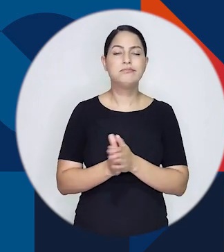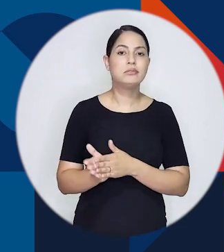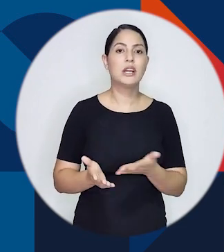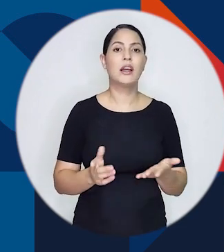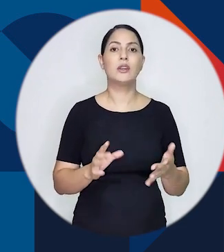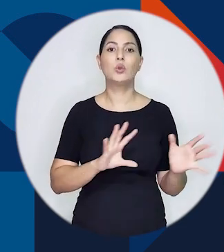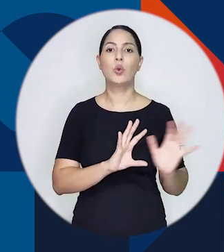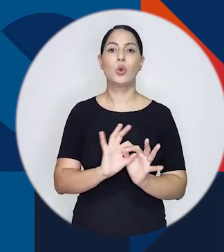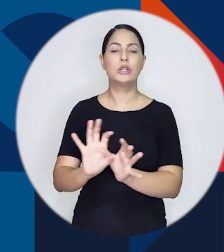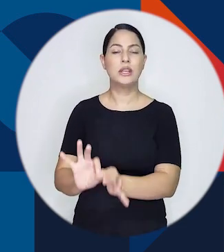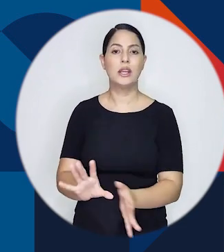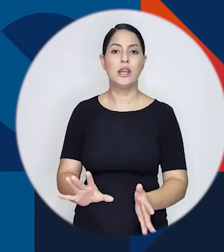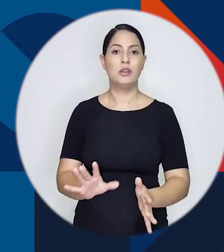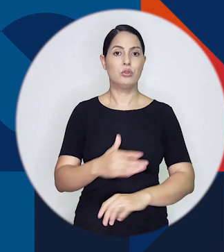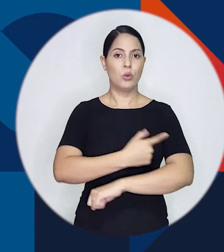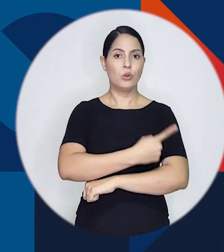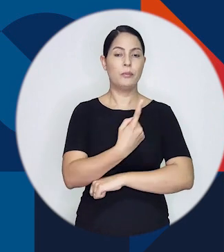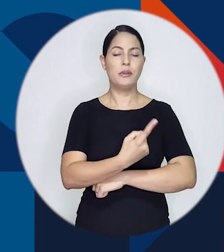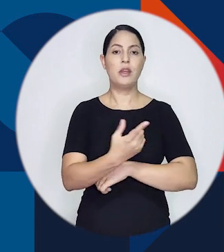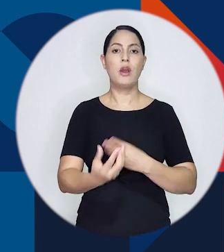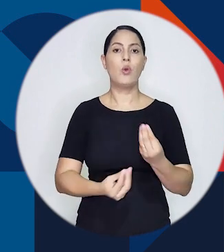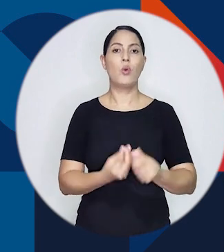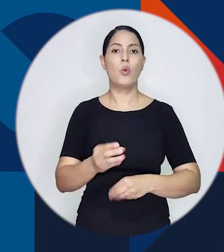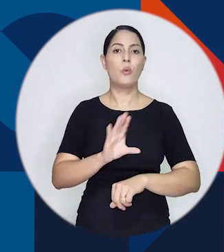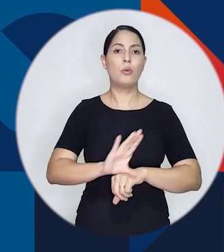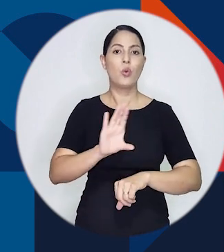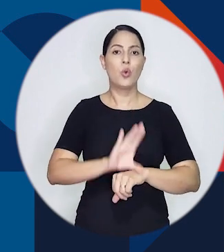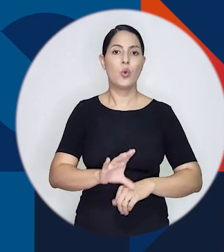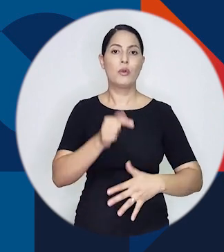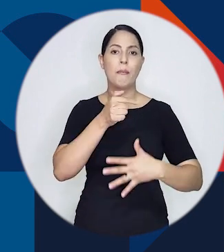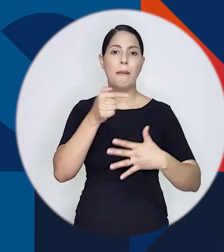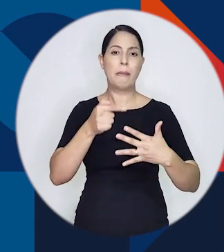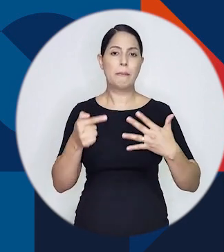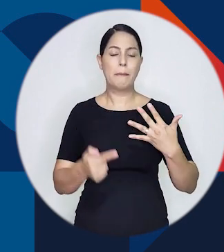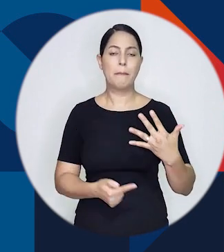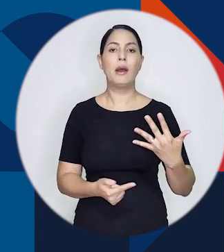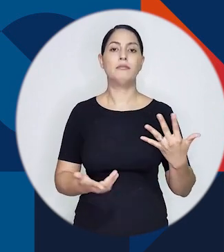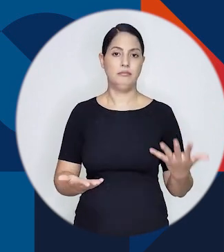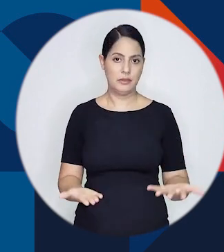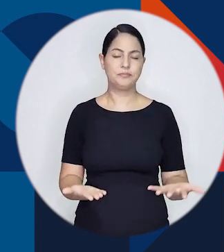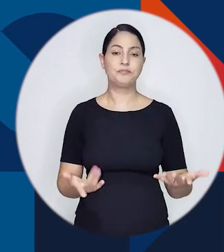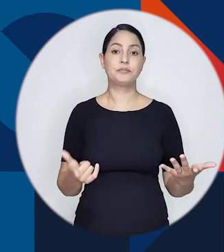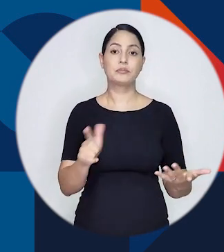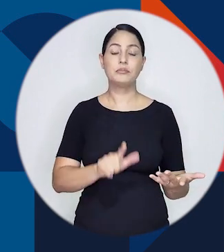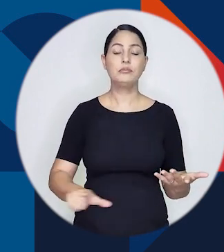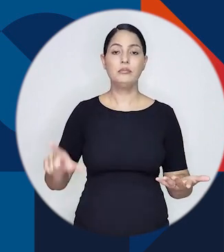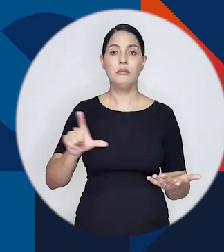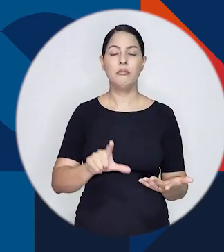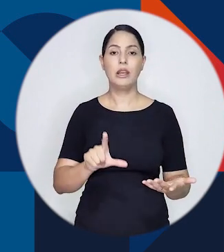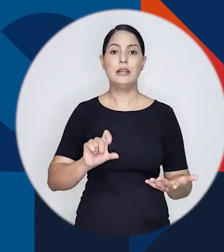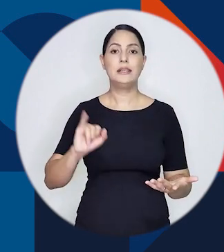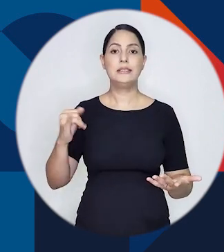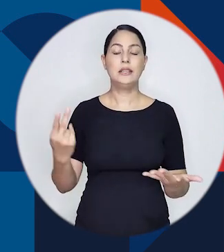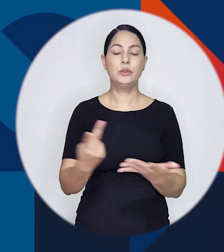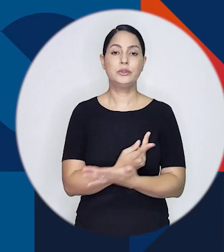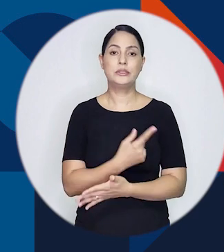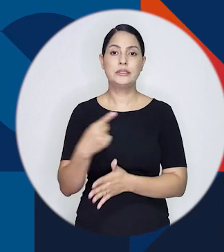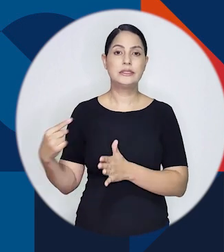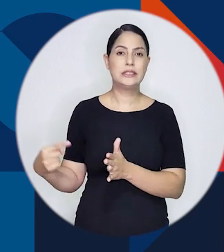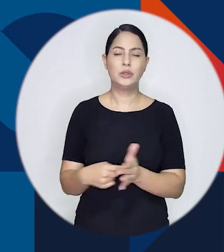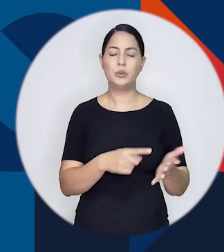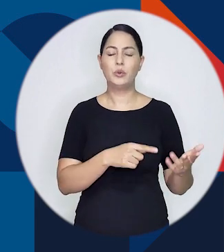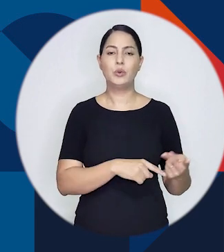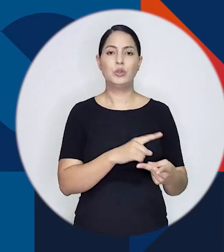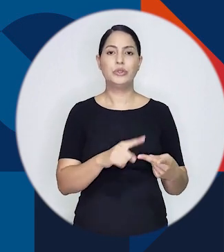área condominial, quais são os pareceres que estão disponíveis, quais os cursos e, eventualmente, também quando